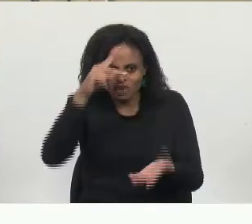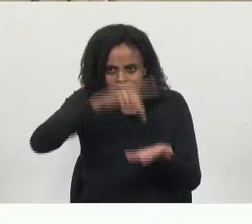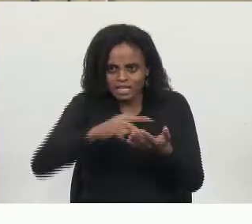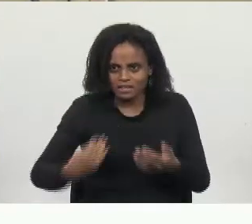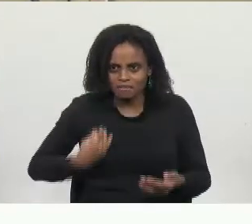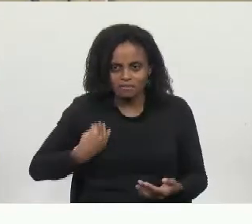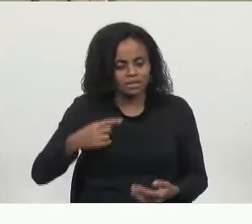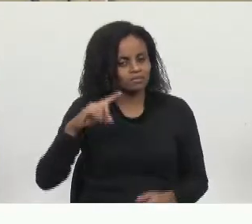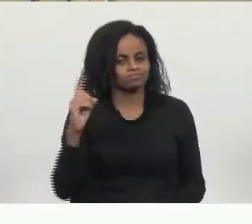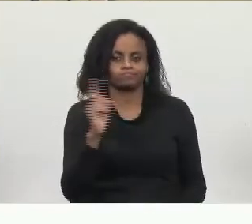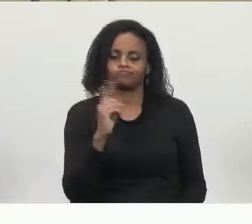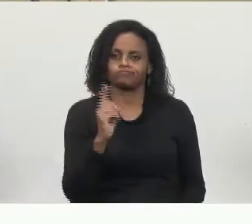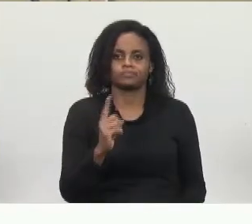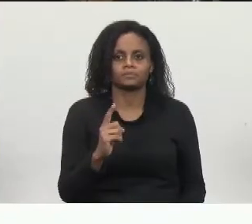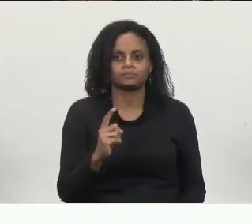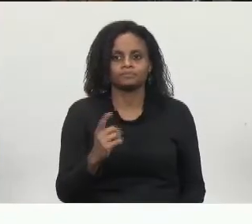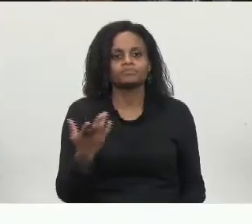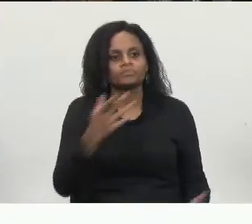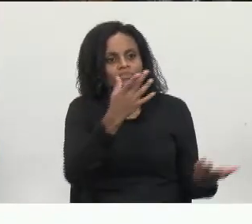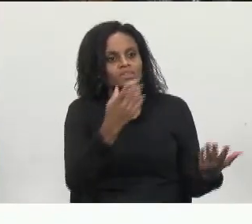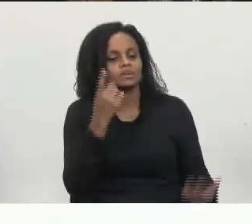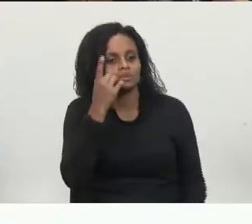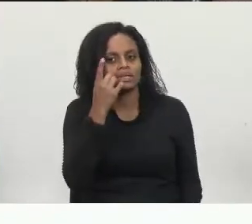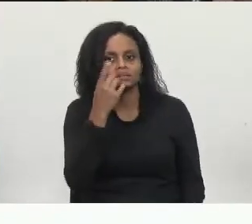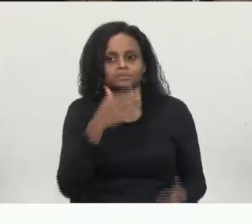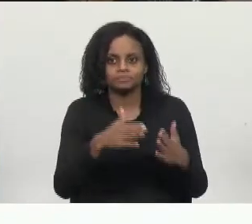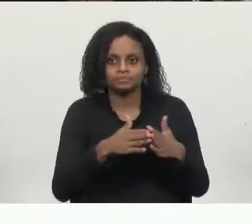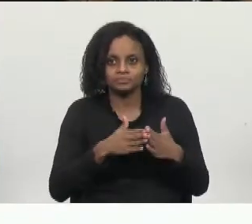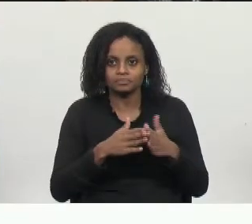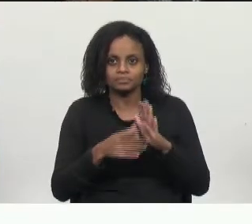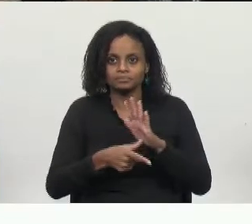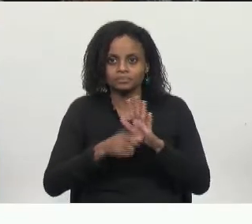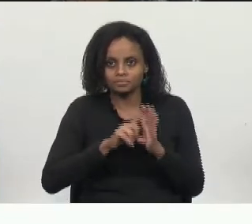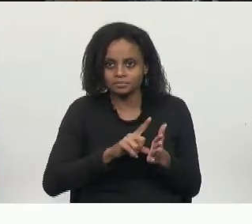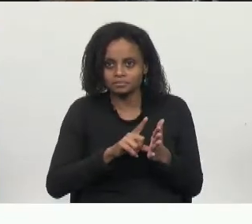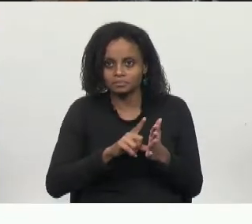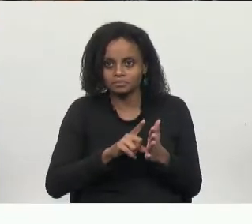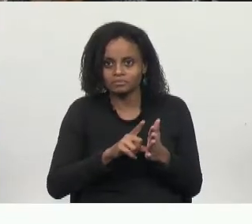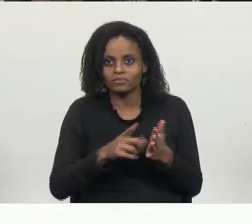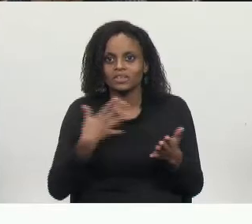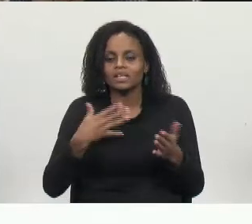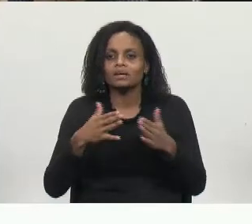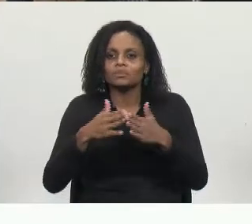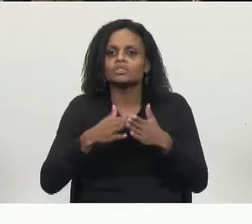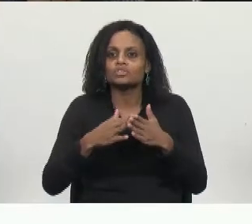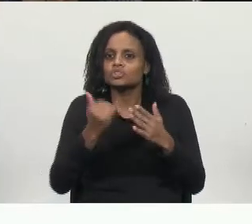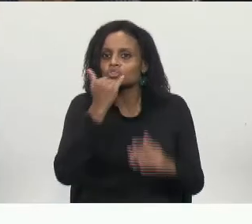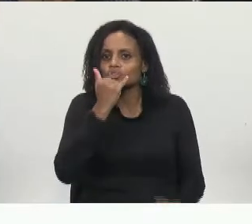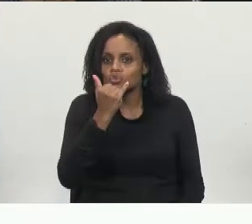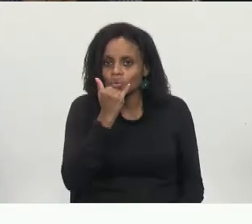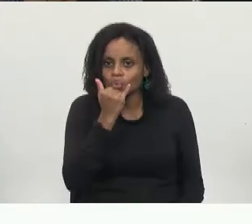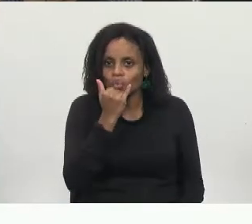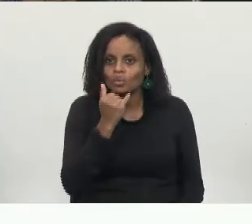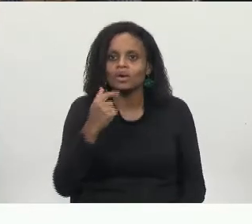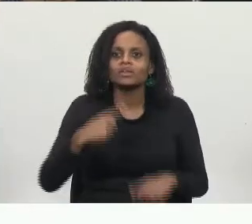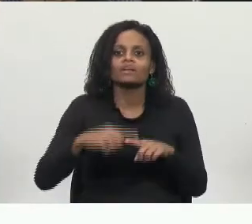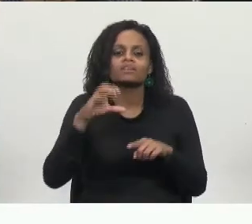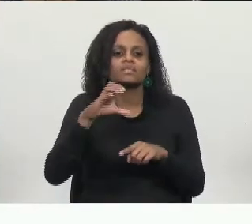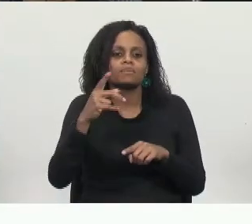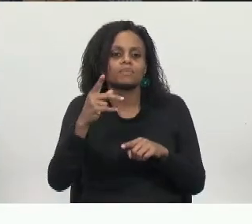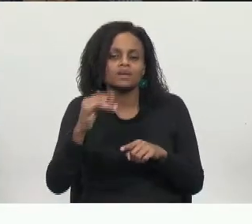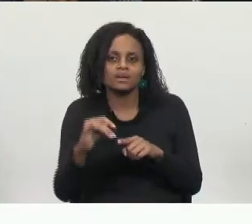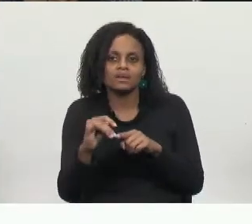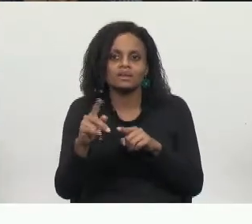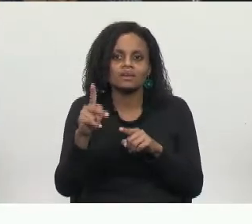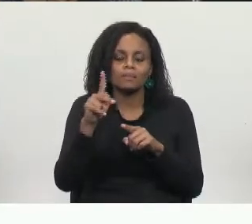com a realidade, deputado. Então, por favor. Bom, antes de mais nada, queria pedir desculpas pelo meu atraso, mas eu estava na CPI da Previdência.